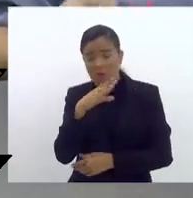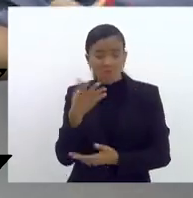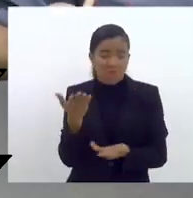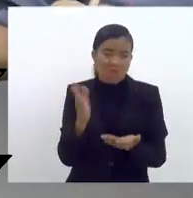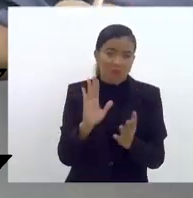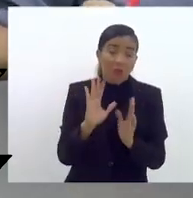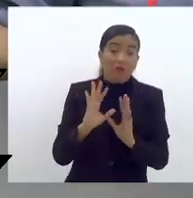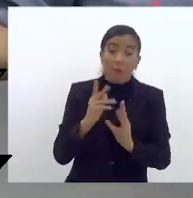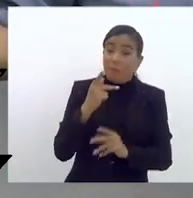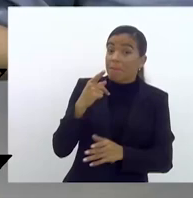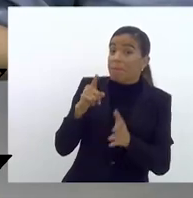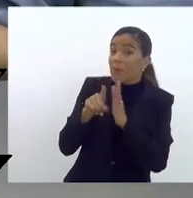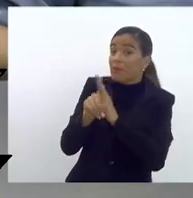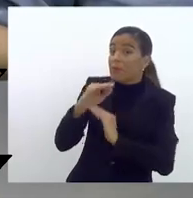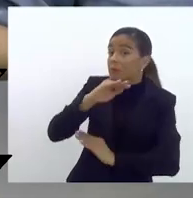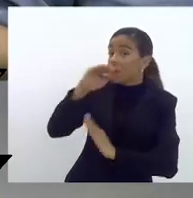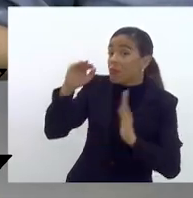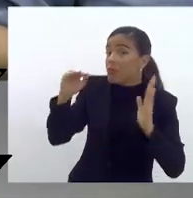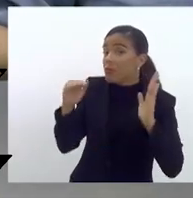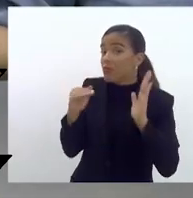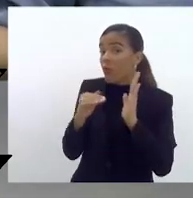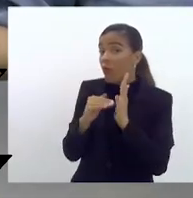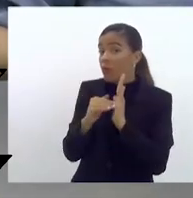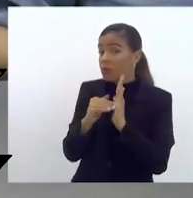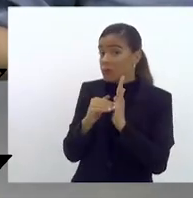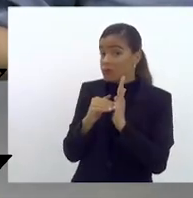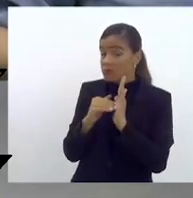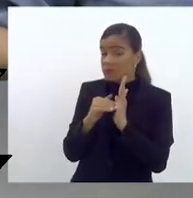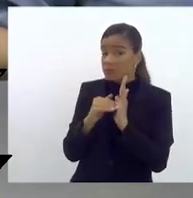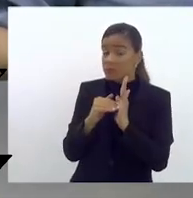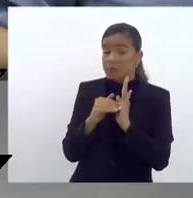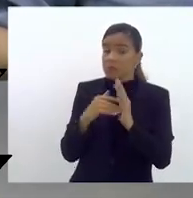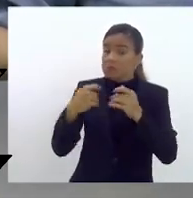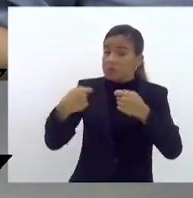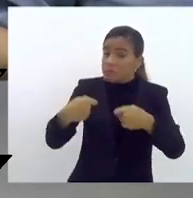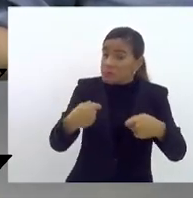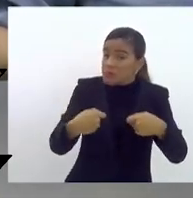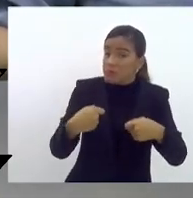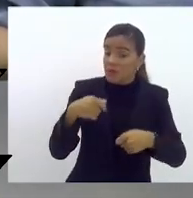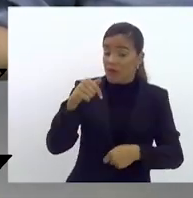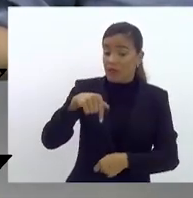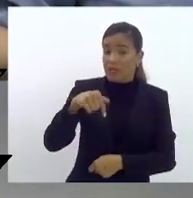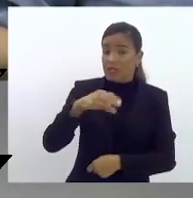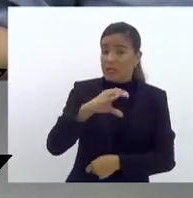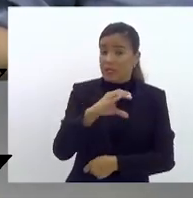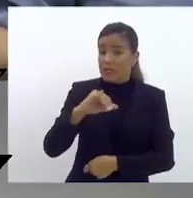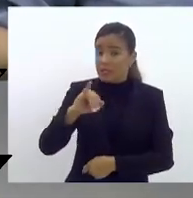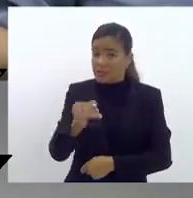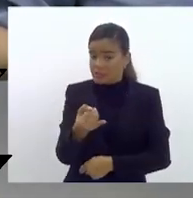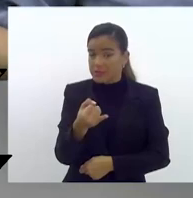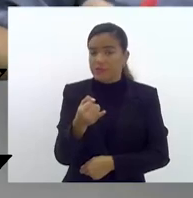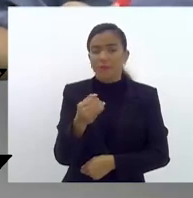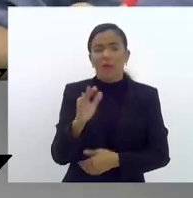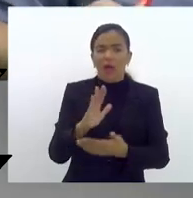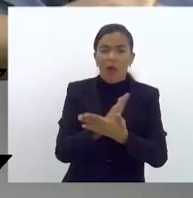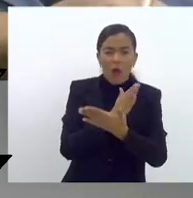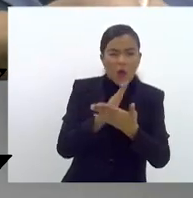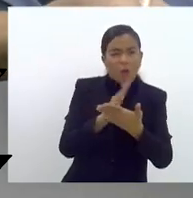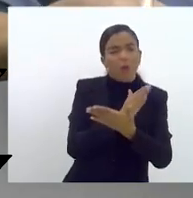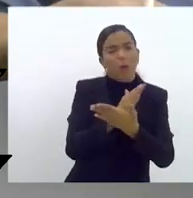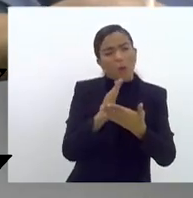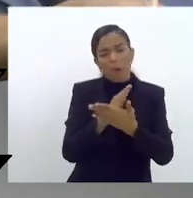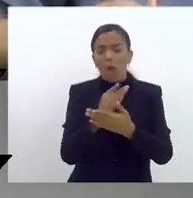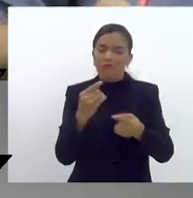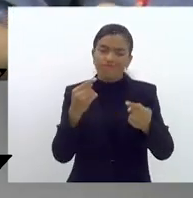pergunto se todas elas o palco deveria ser ccj mas tudo bem vamos ver quais são algumas serão de